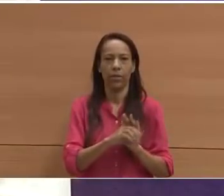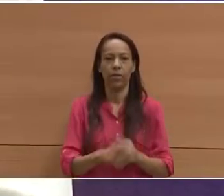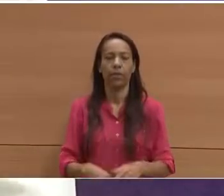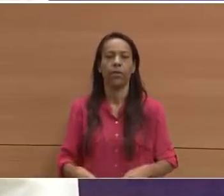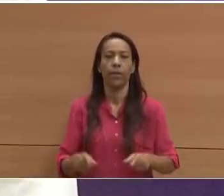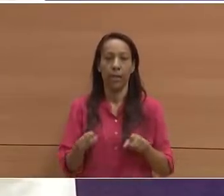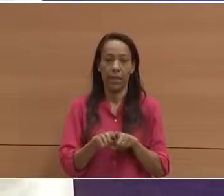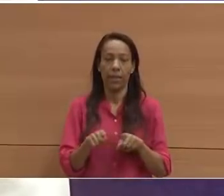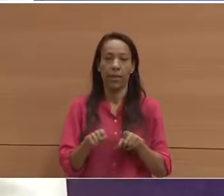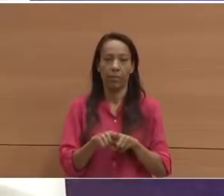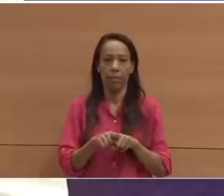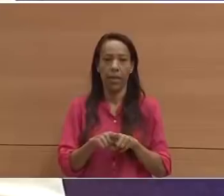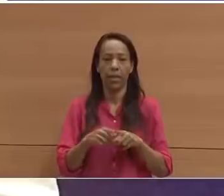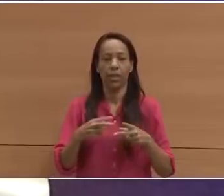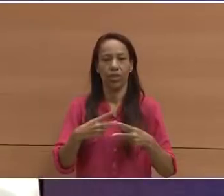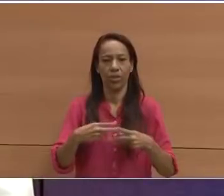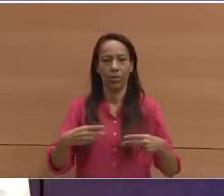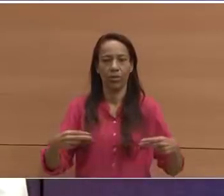pelos de